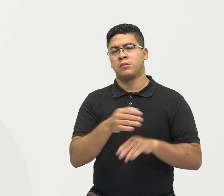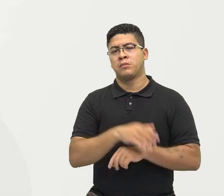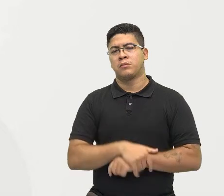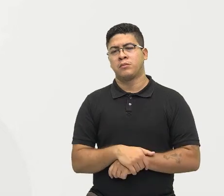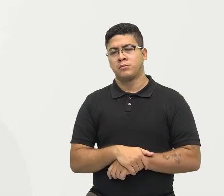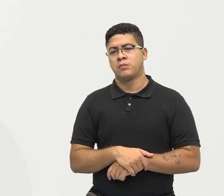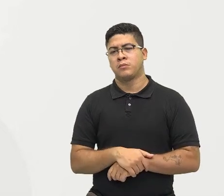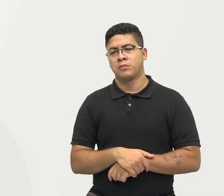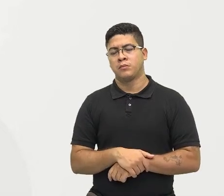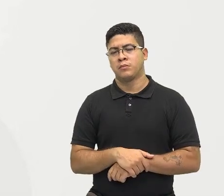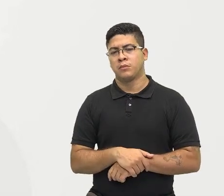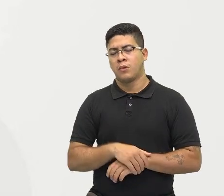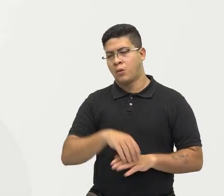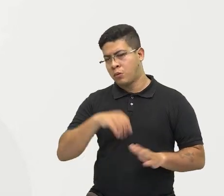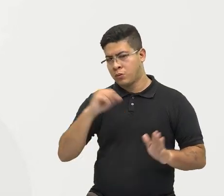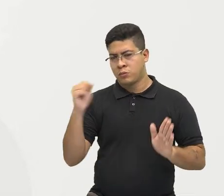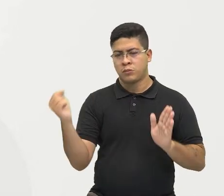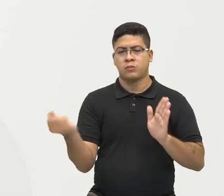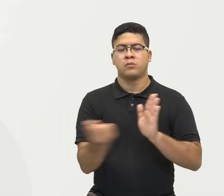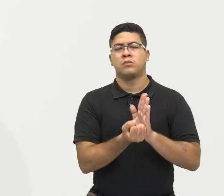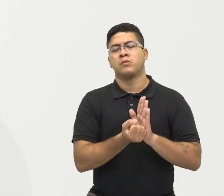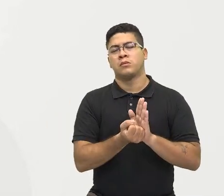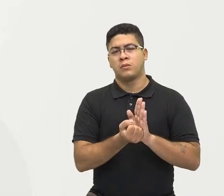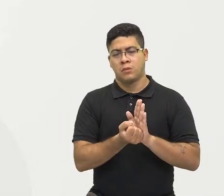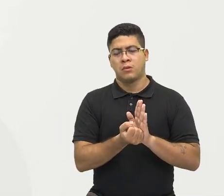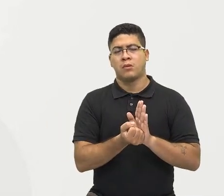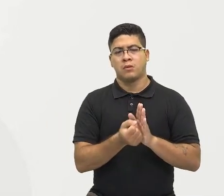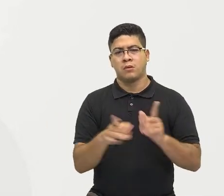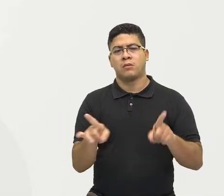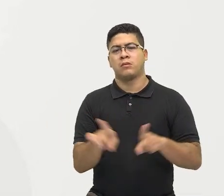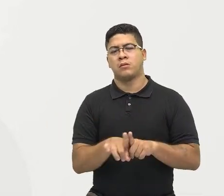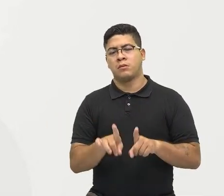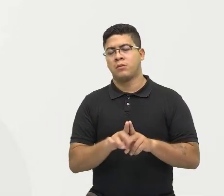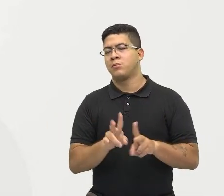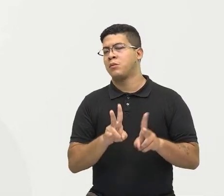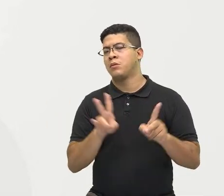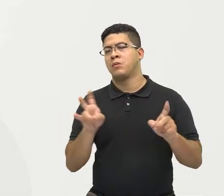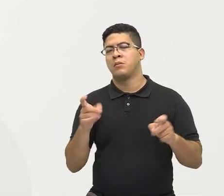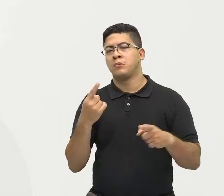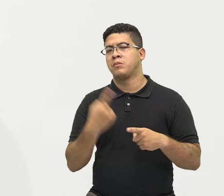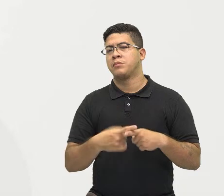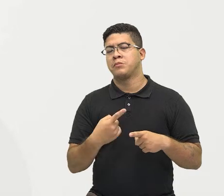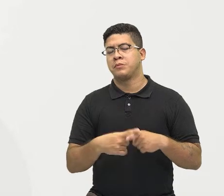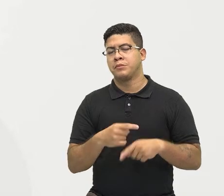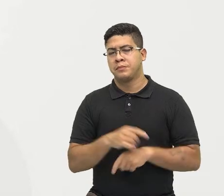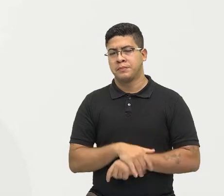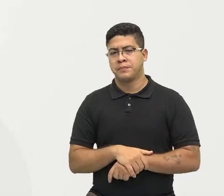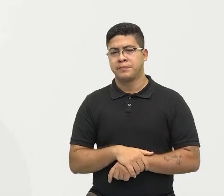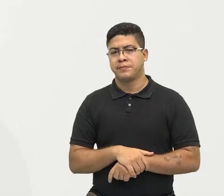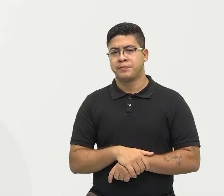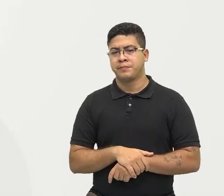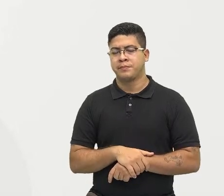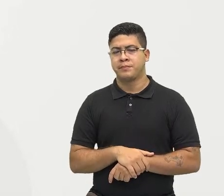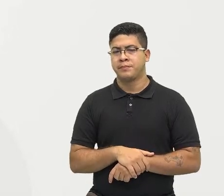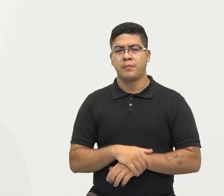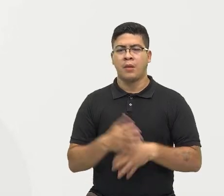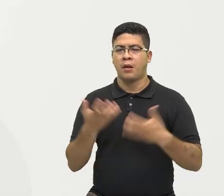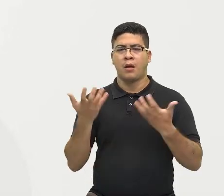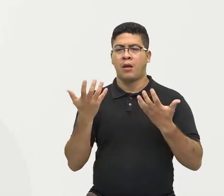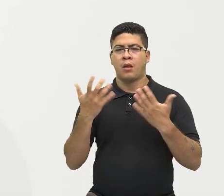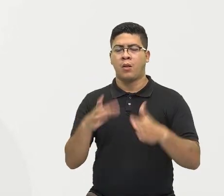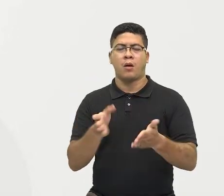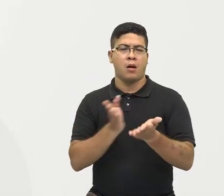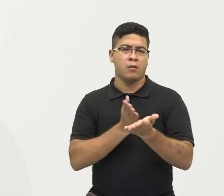do simbolismo, né? Então, por quê? Eles não querem mais seguir